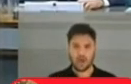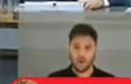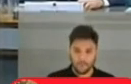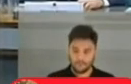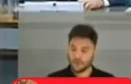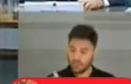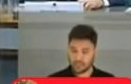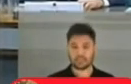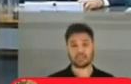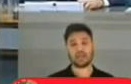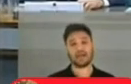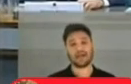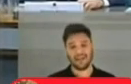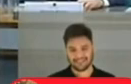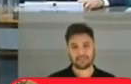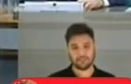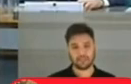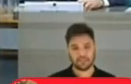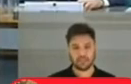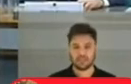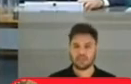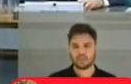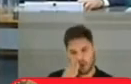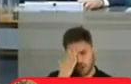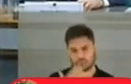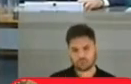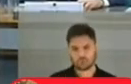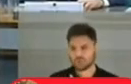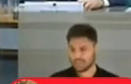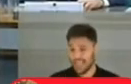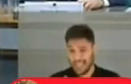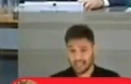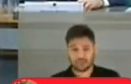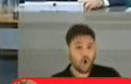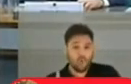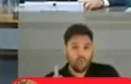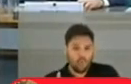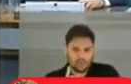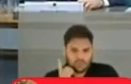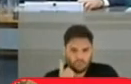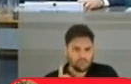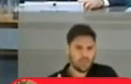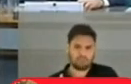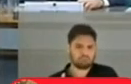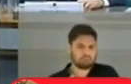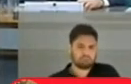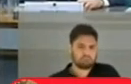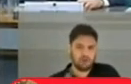e tenho certeza, eu quero acreditar, que isto foi um ato isolado da parte deste